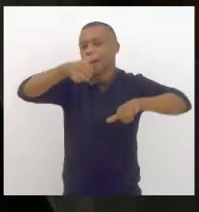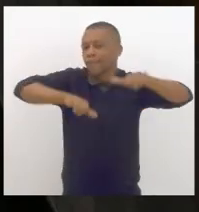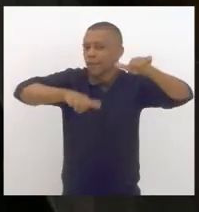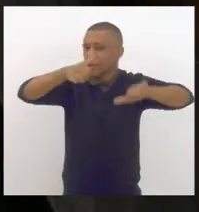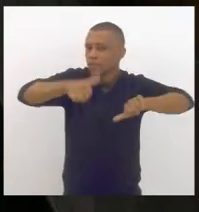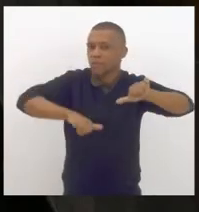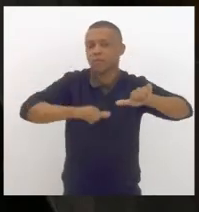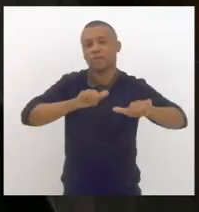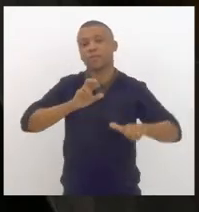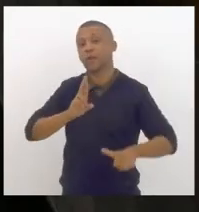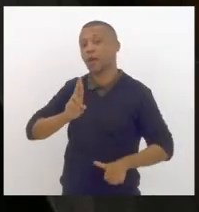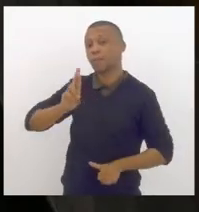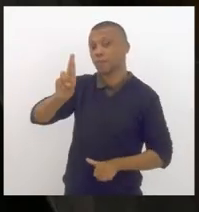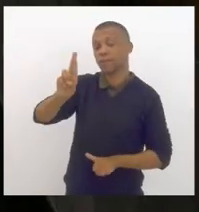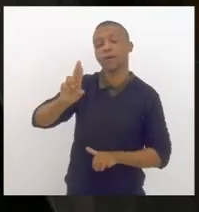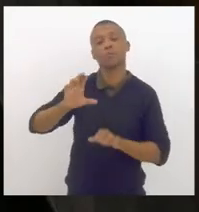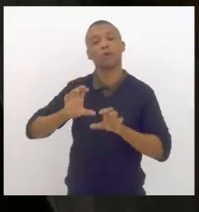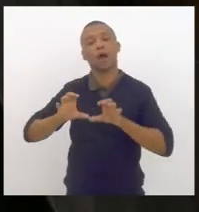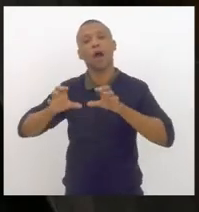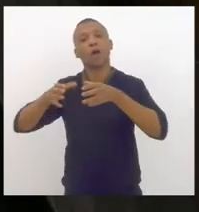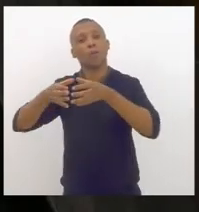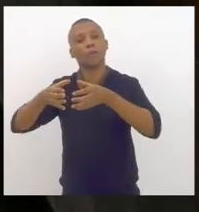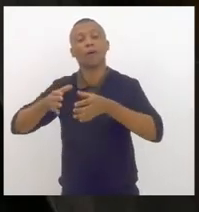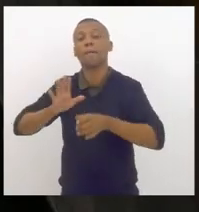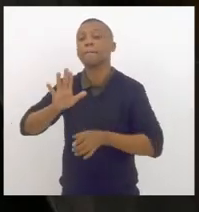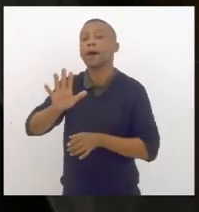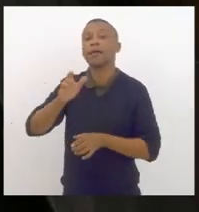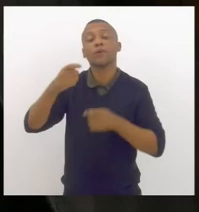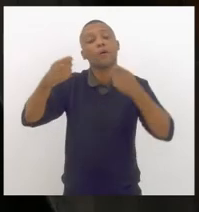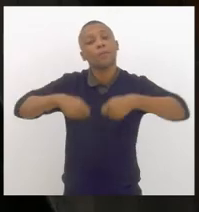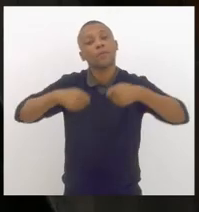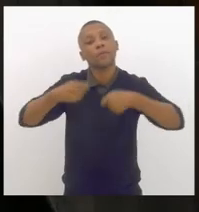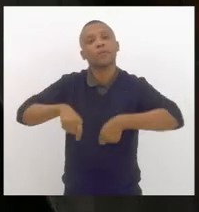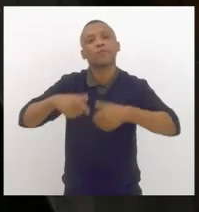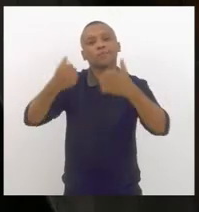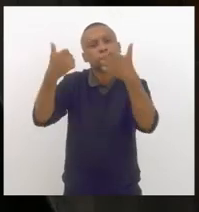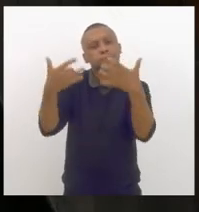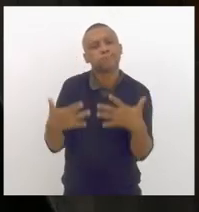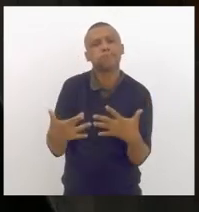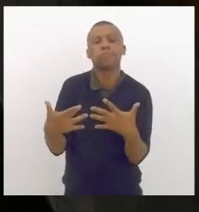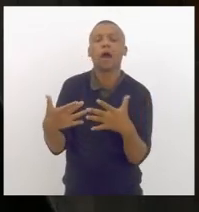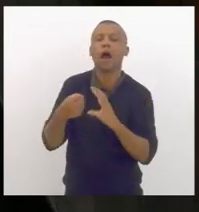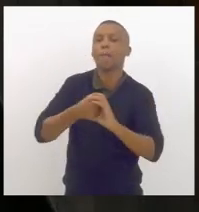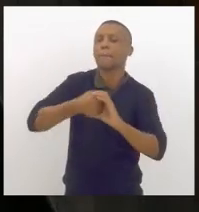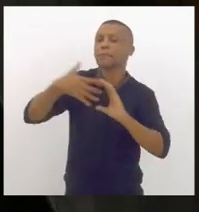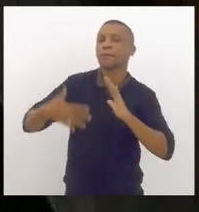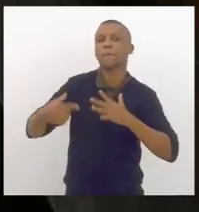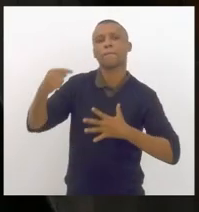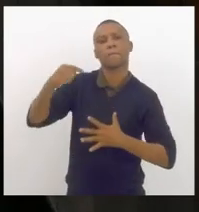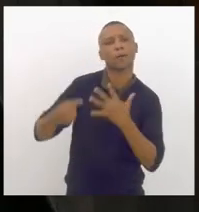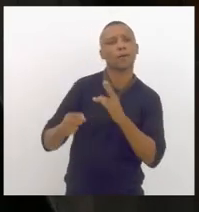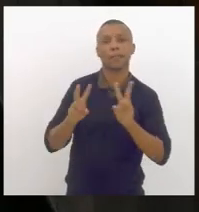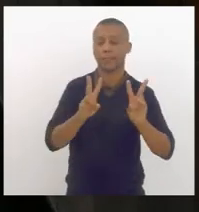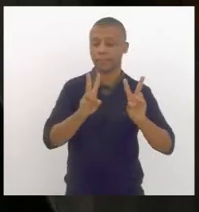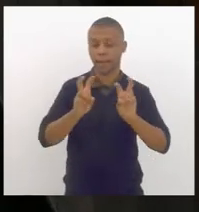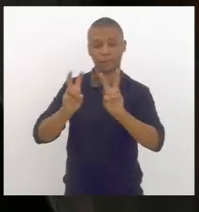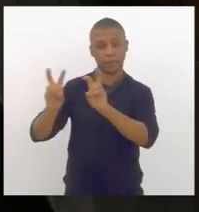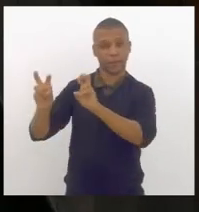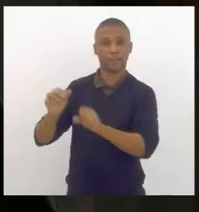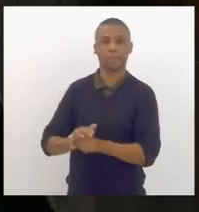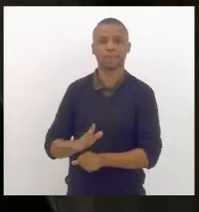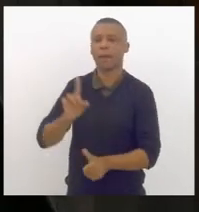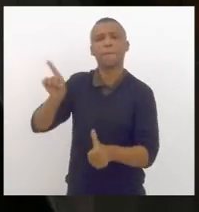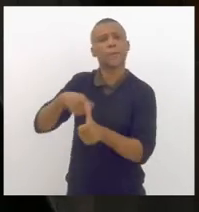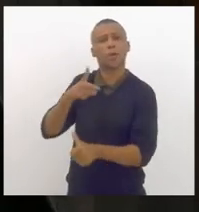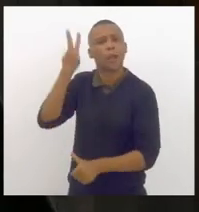pelas comissões, mas eu quero ressaltar alguns aspectos deste tema. Primeiro, lembrar, como Vossa Excelência